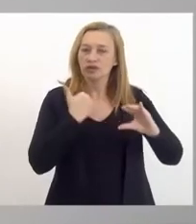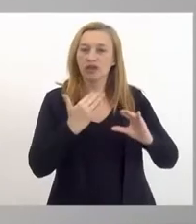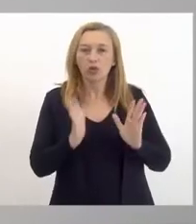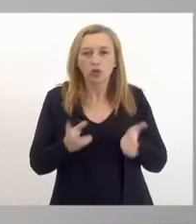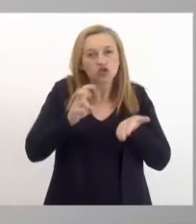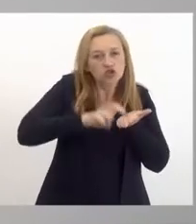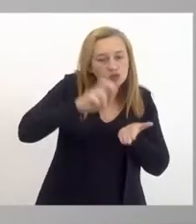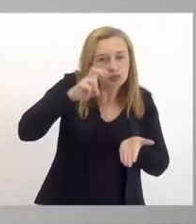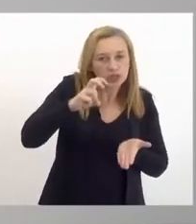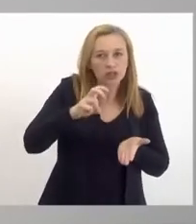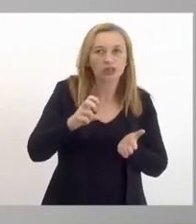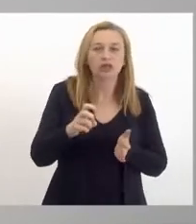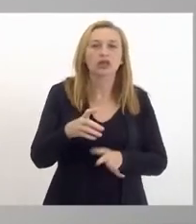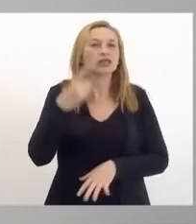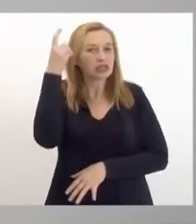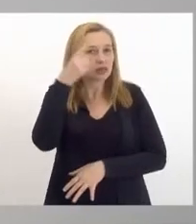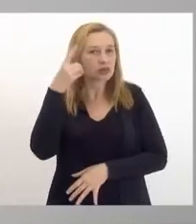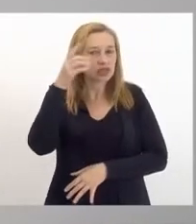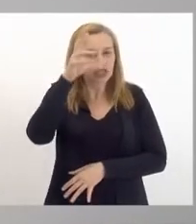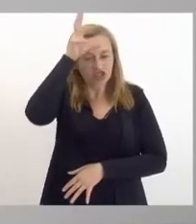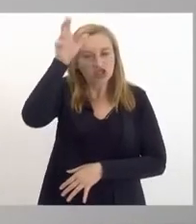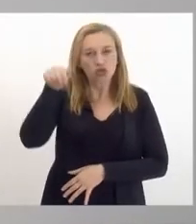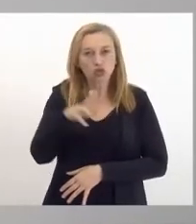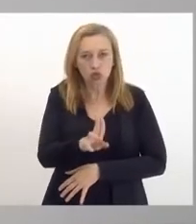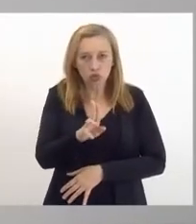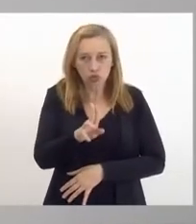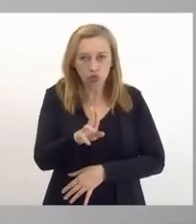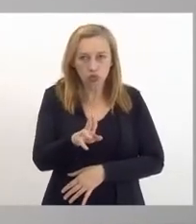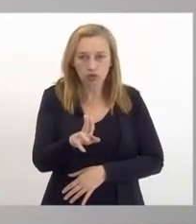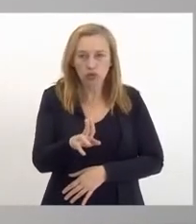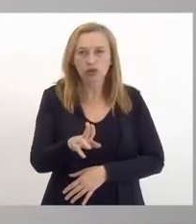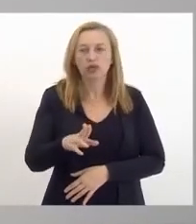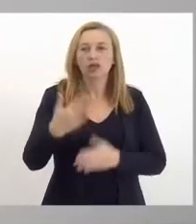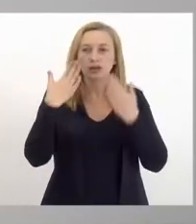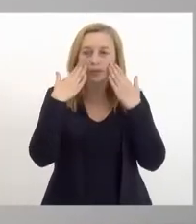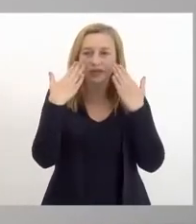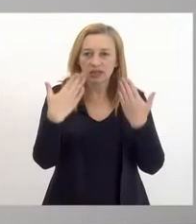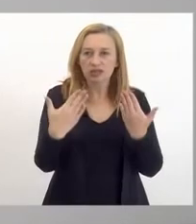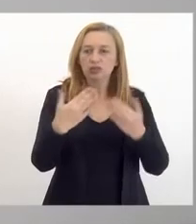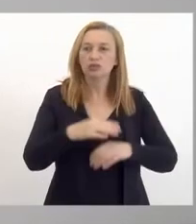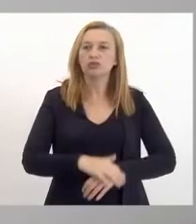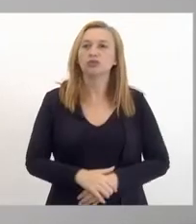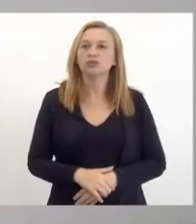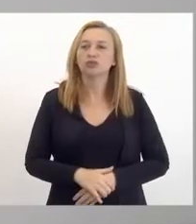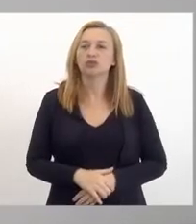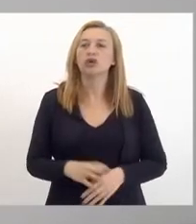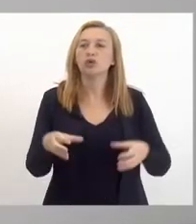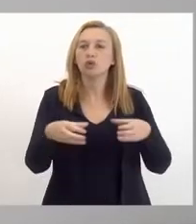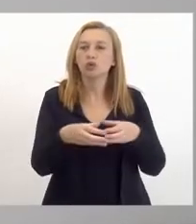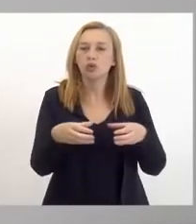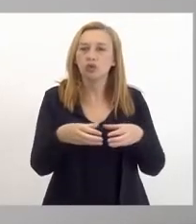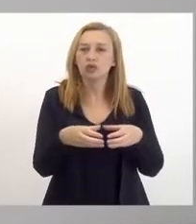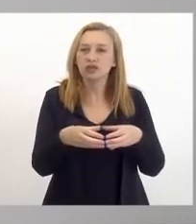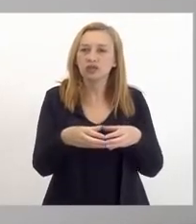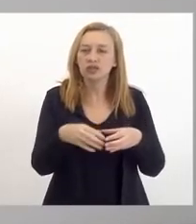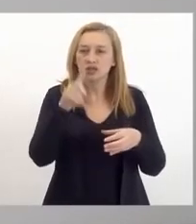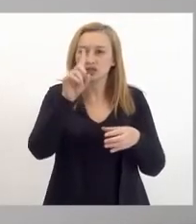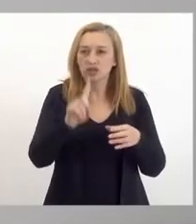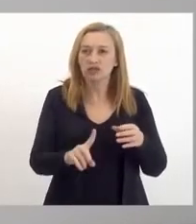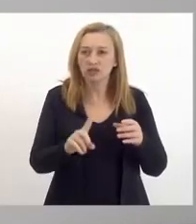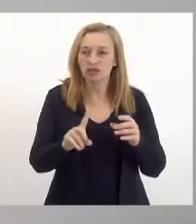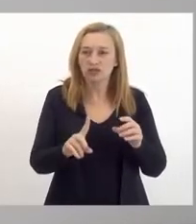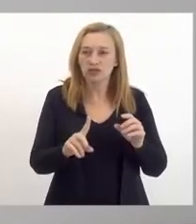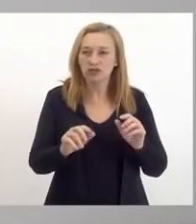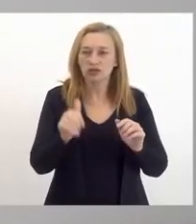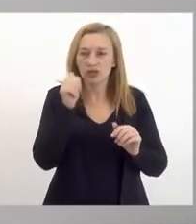manhã pela deputada Tia Ju, que apresentou para a Comissão de Defesa dos Direitos